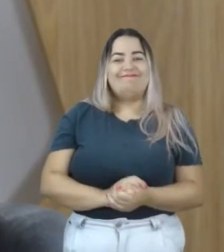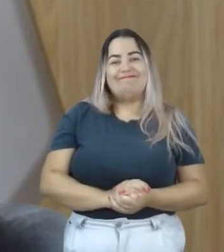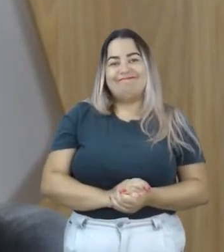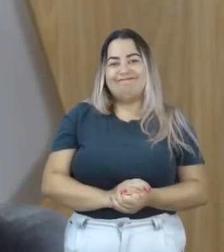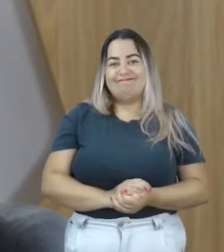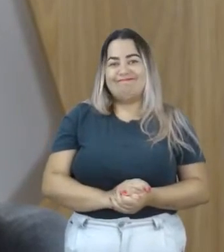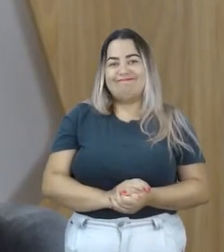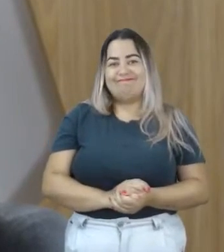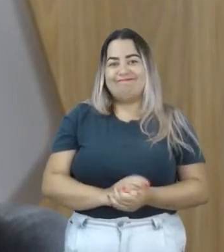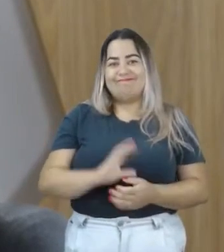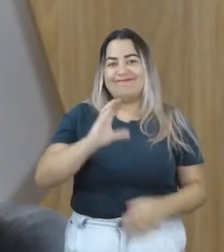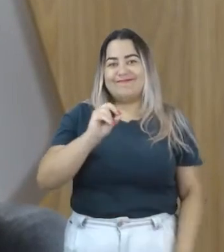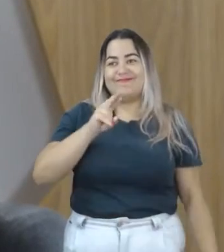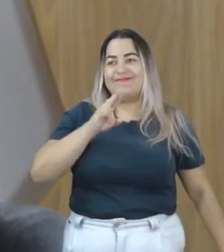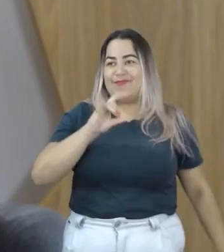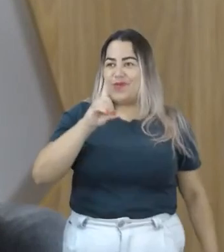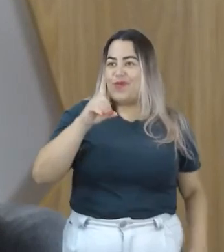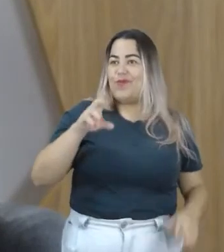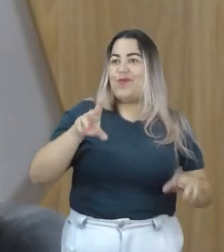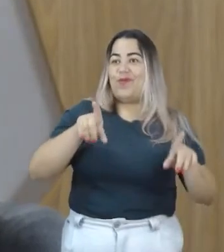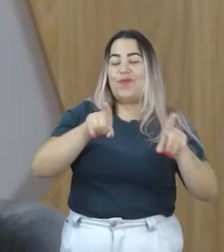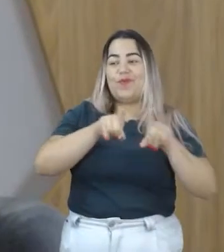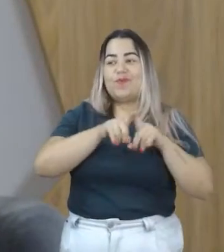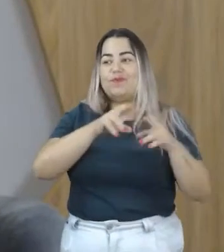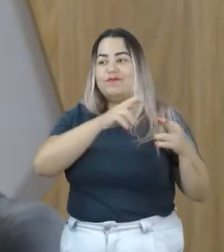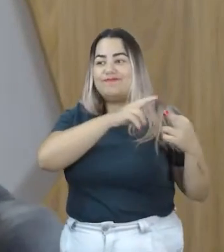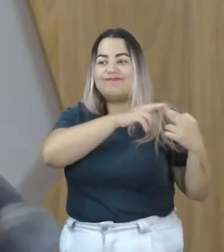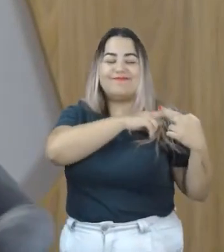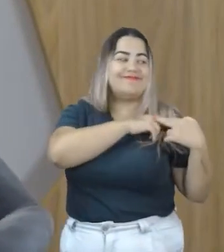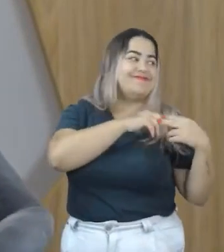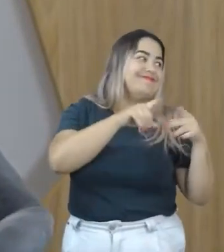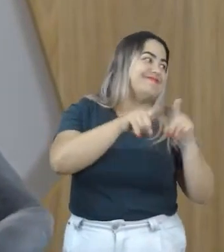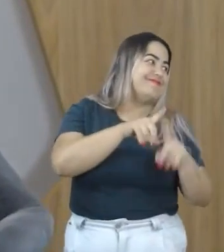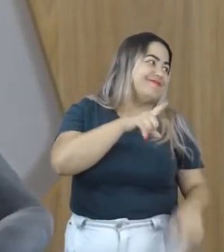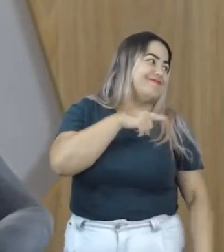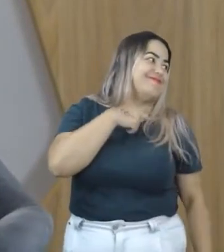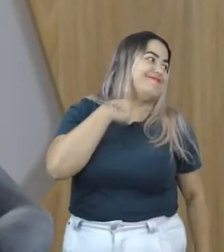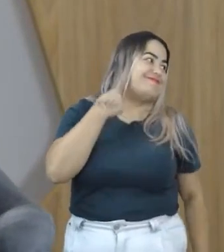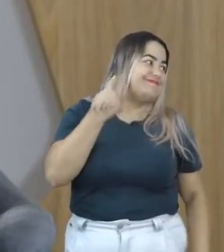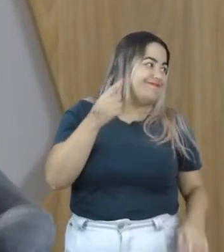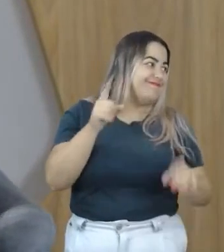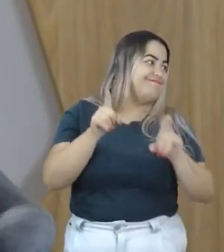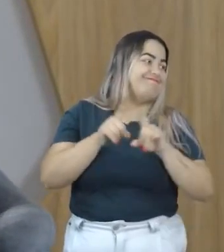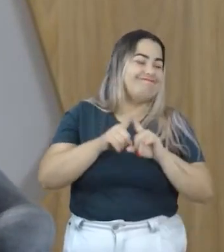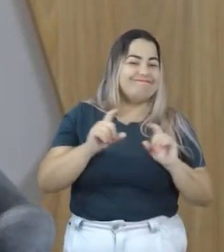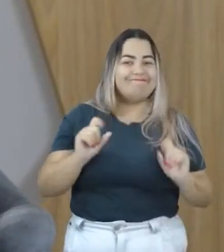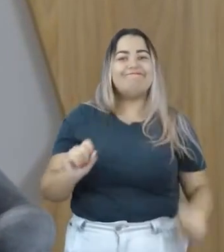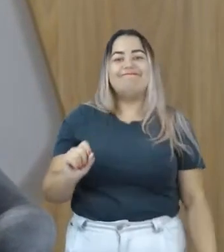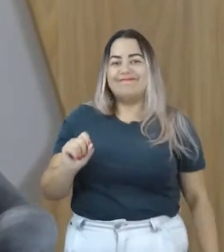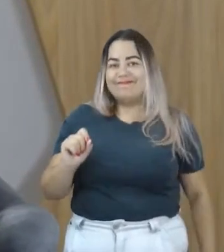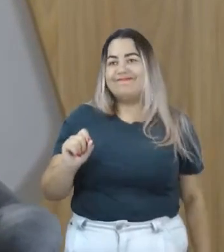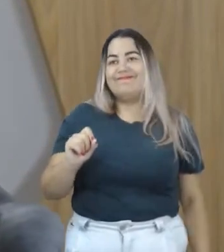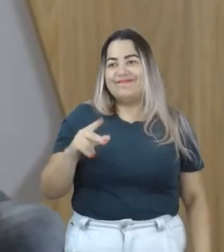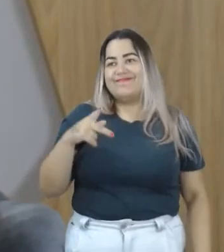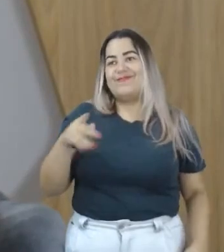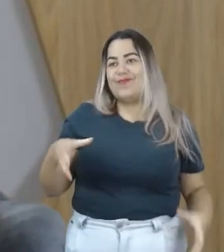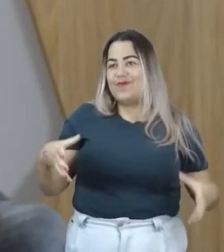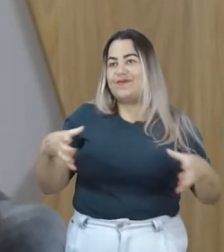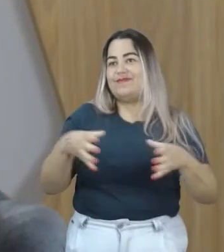Covid, ele foi responsável por grande parte dessas mortes que aconteceram e ele e a sua